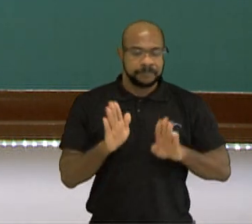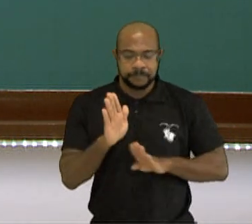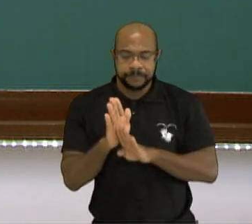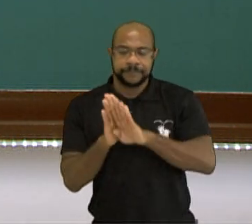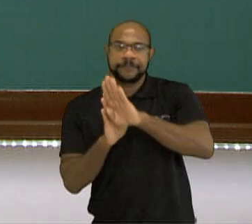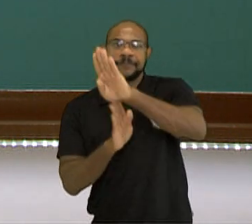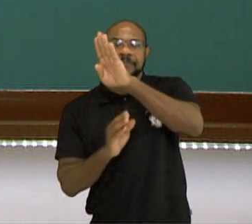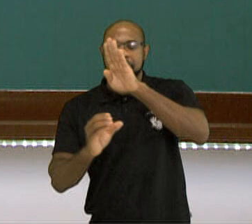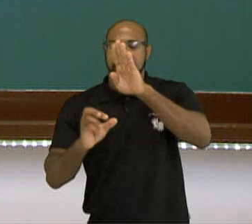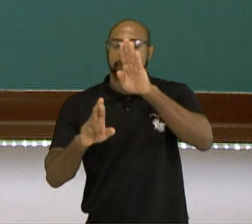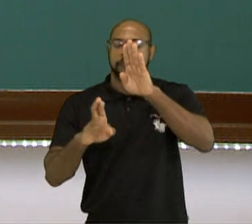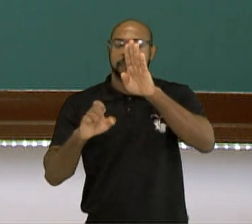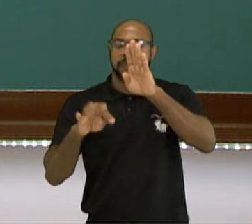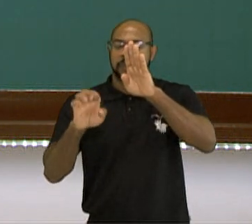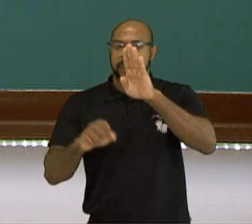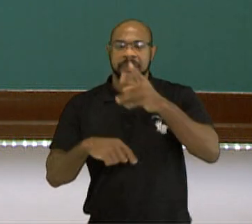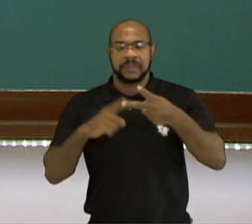crescente.